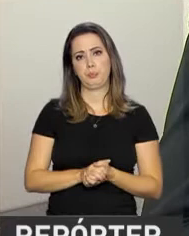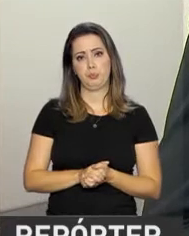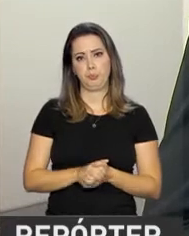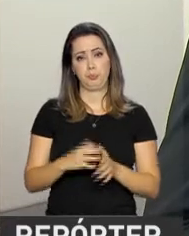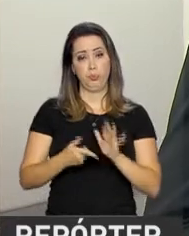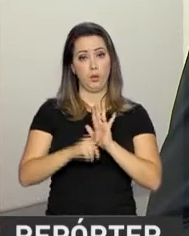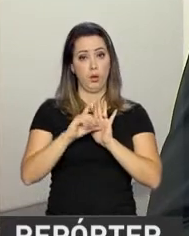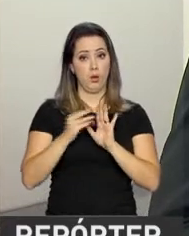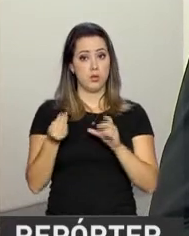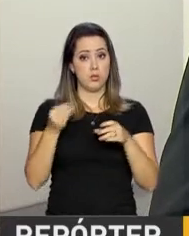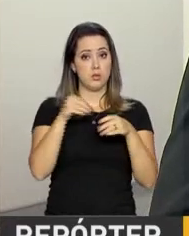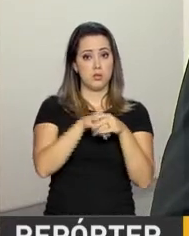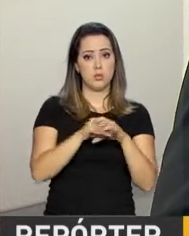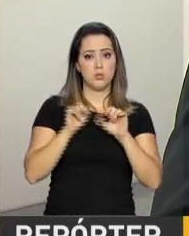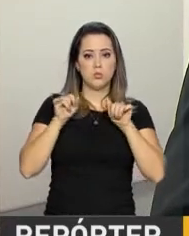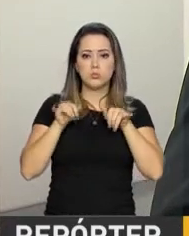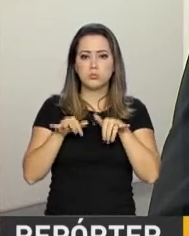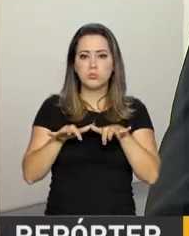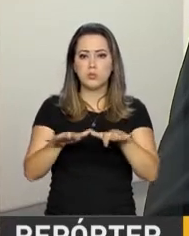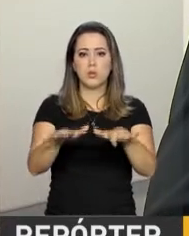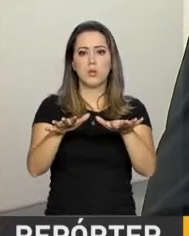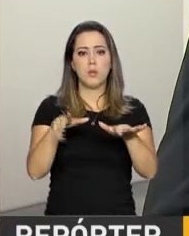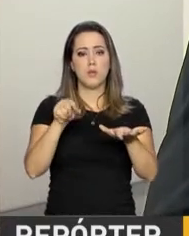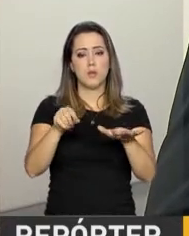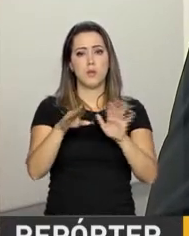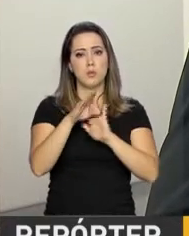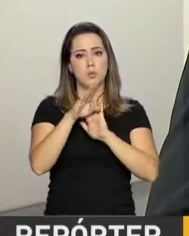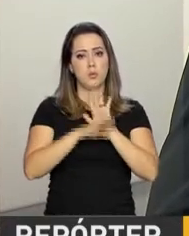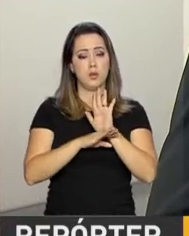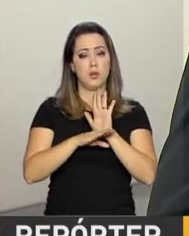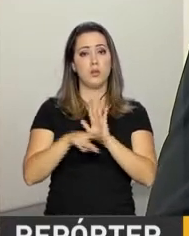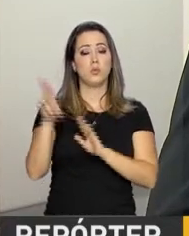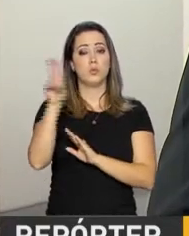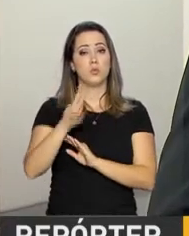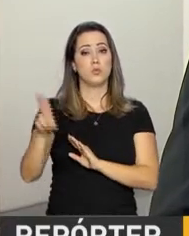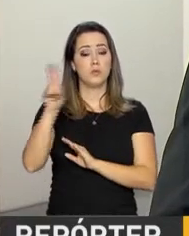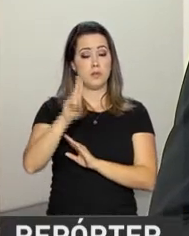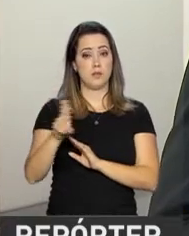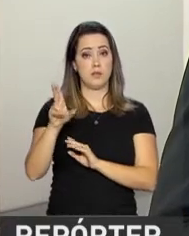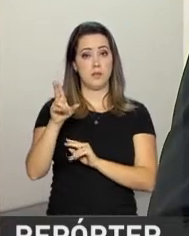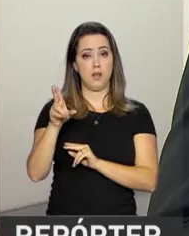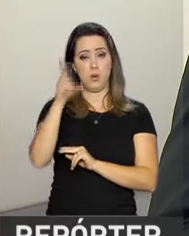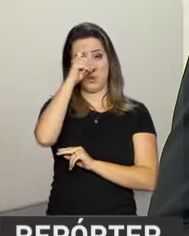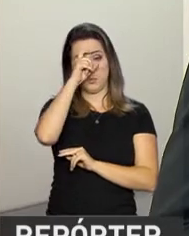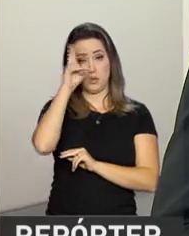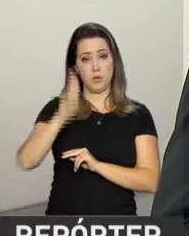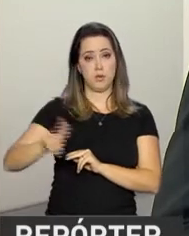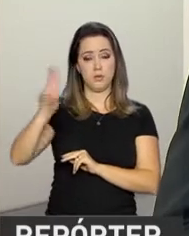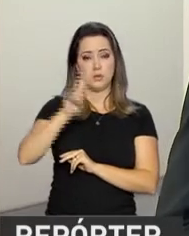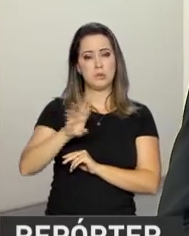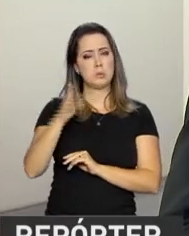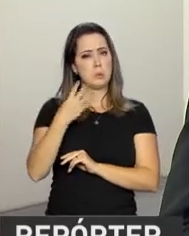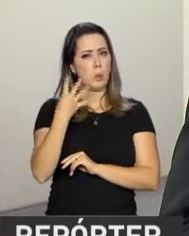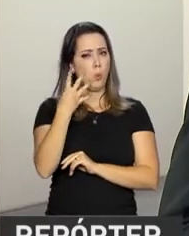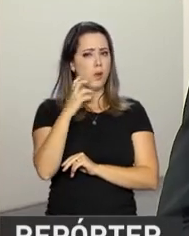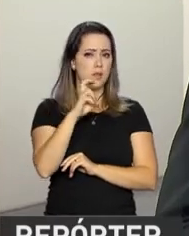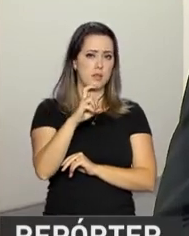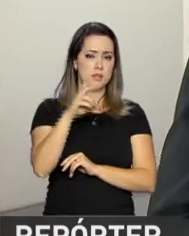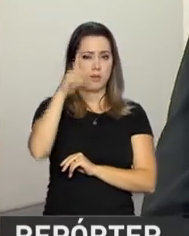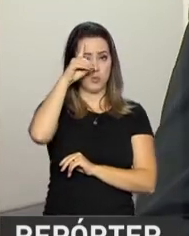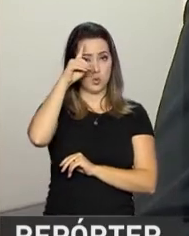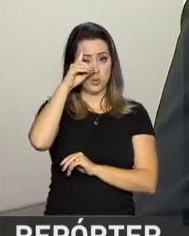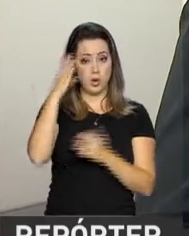incluído no plano de expansão da radioterapia hospital universitário de brasília atende uma média de 45 pacientes por dia